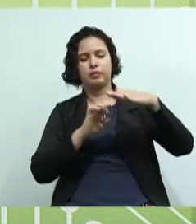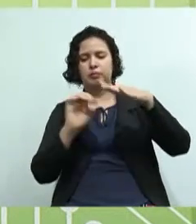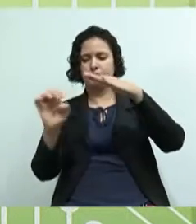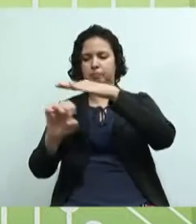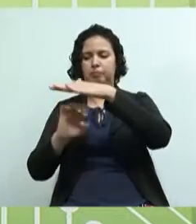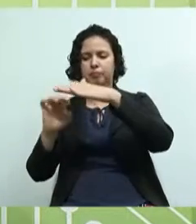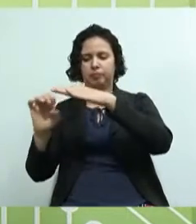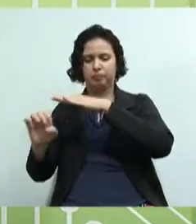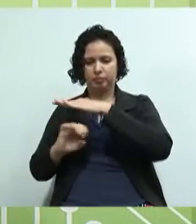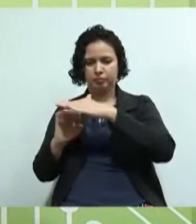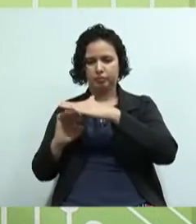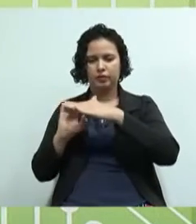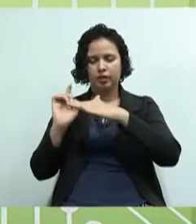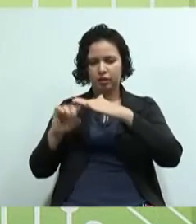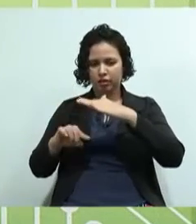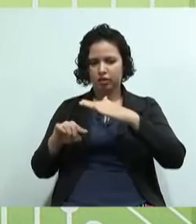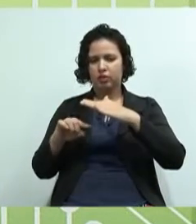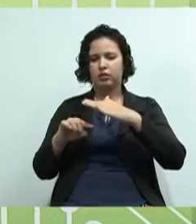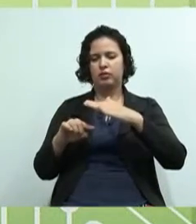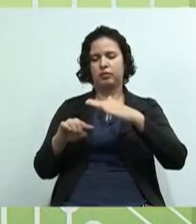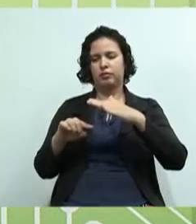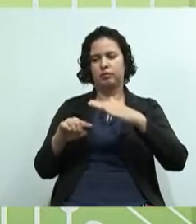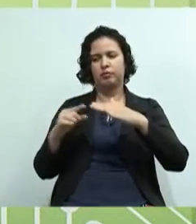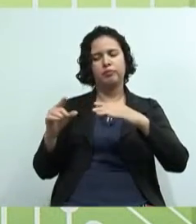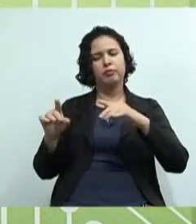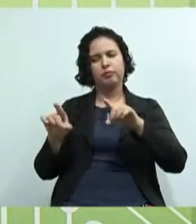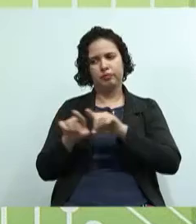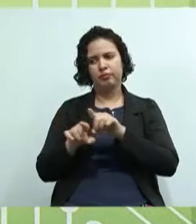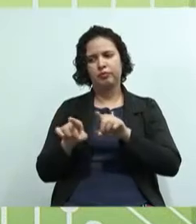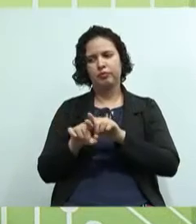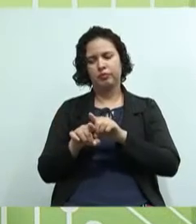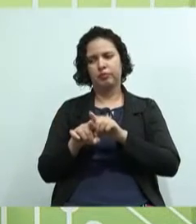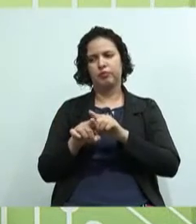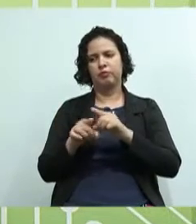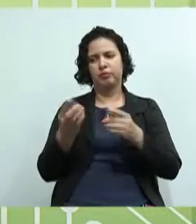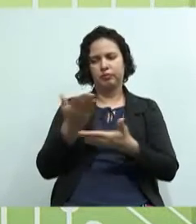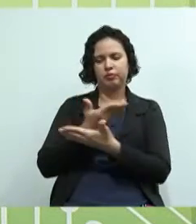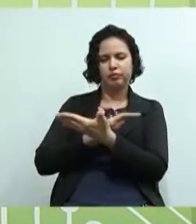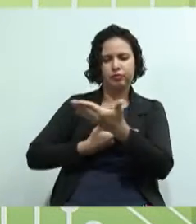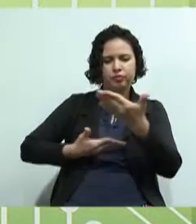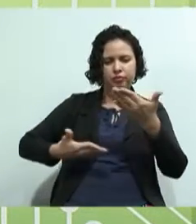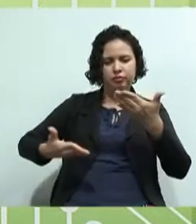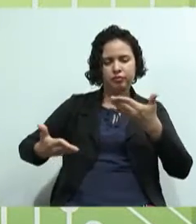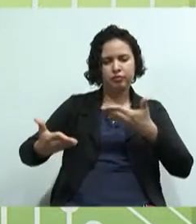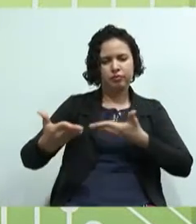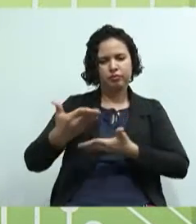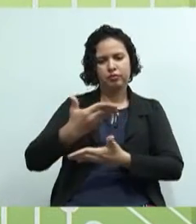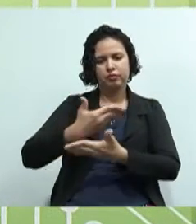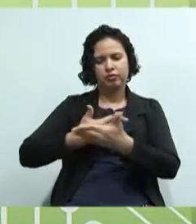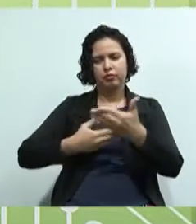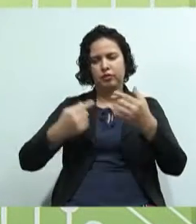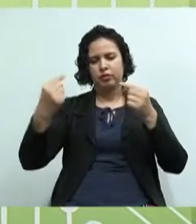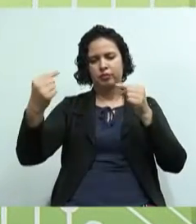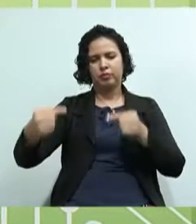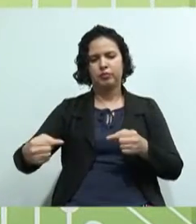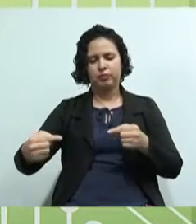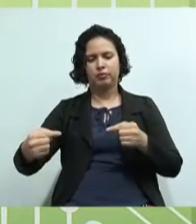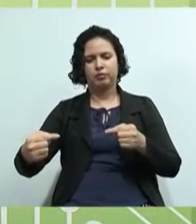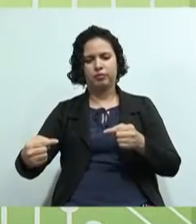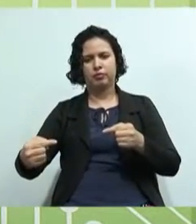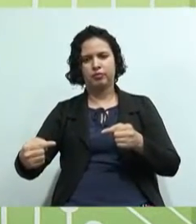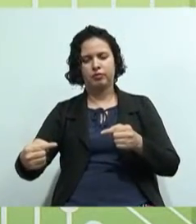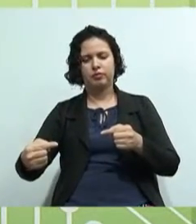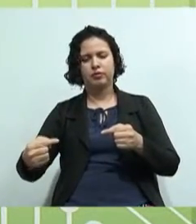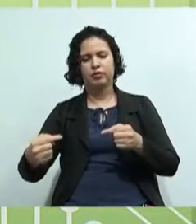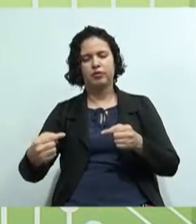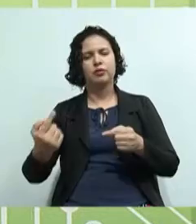nossos parceiros, apesar de serem rivais, mas são parceiros, porque é exatamente essa concorrência que faz com que eu saia do meu